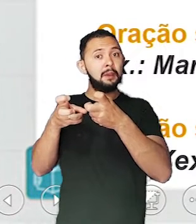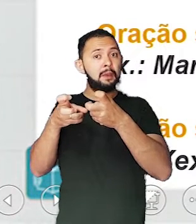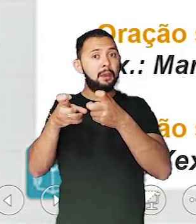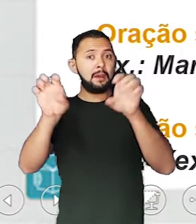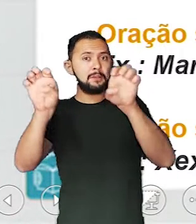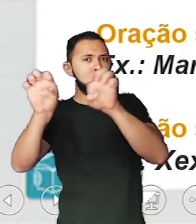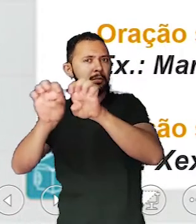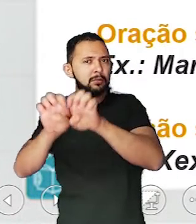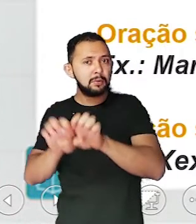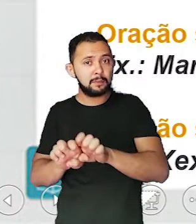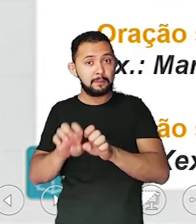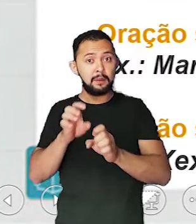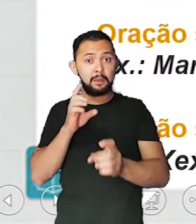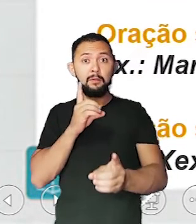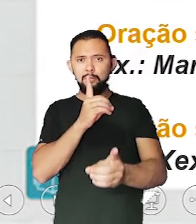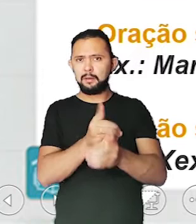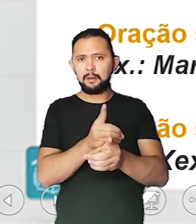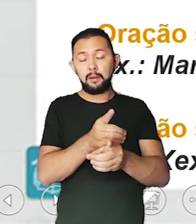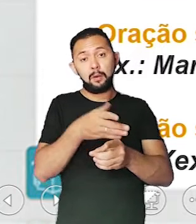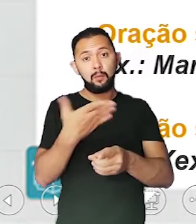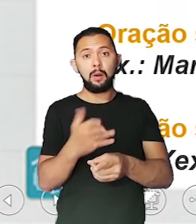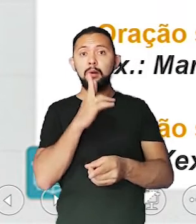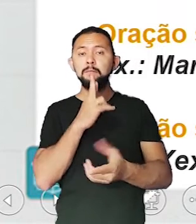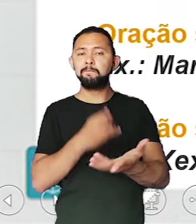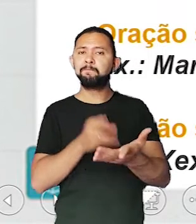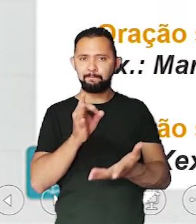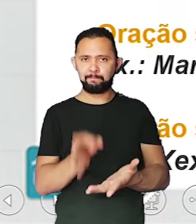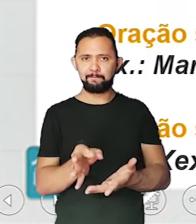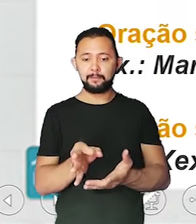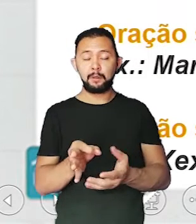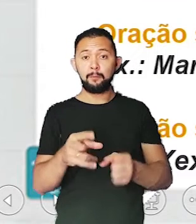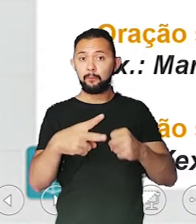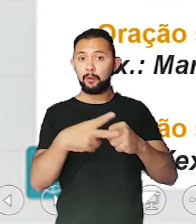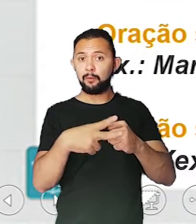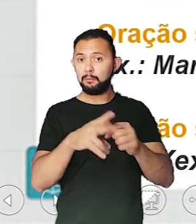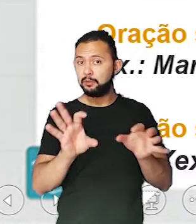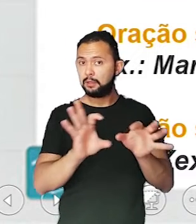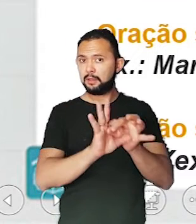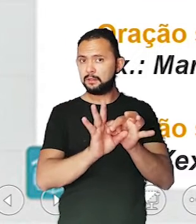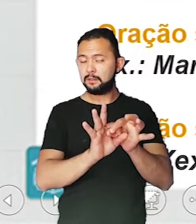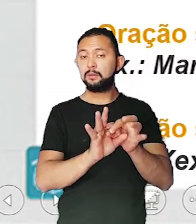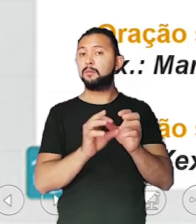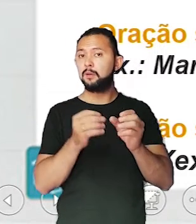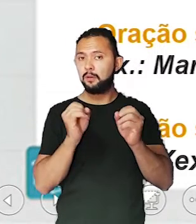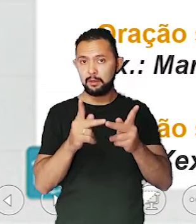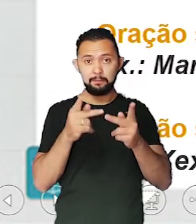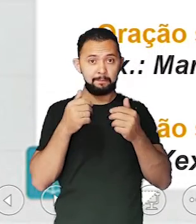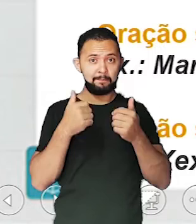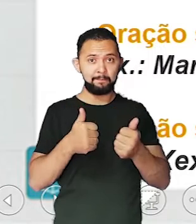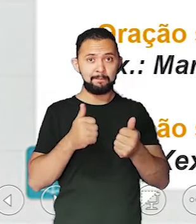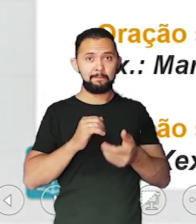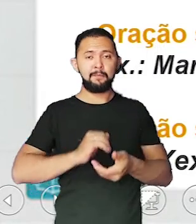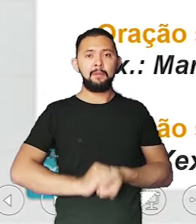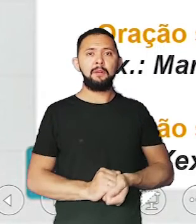ao resultado. Então, eu tenho um verbo de ligação, esse verbo é. Então, o verbo ser ou estar, né? Eles são verbos de